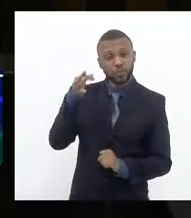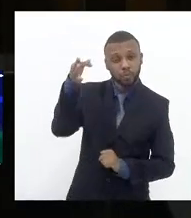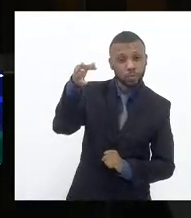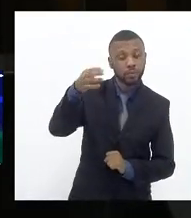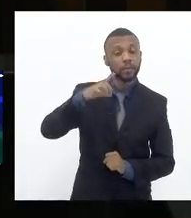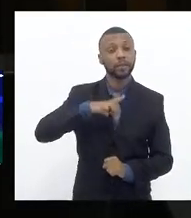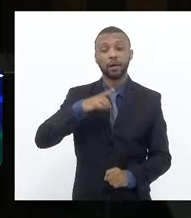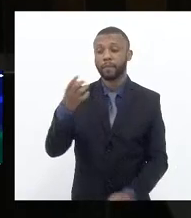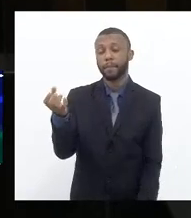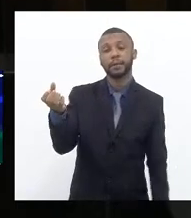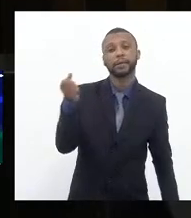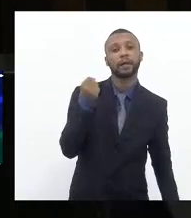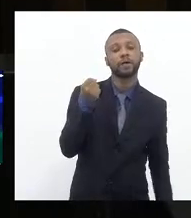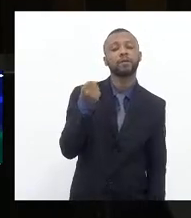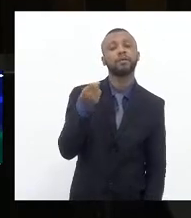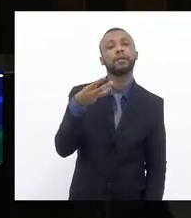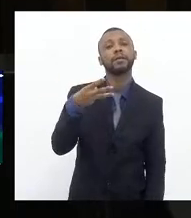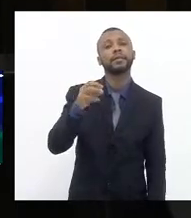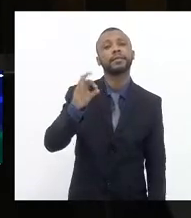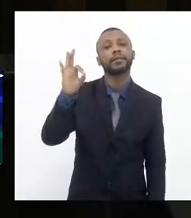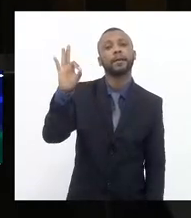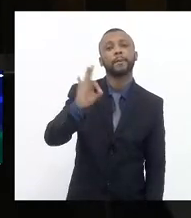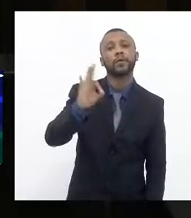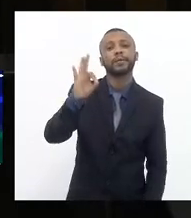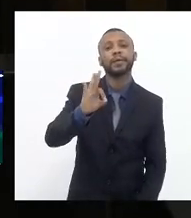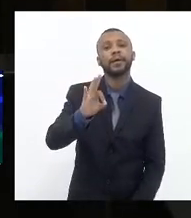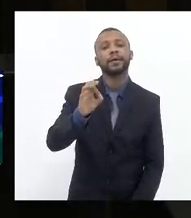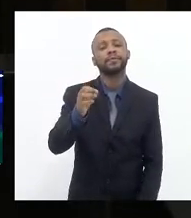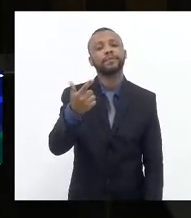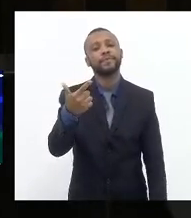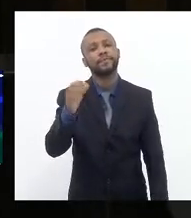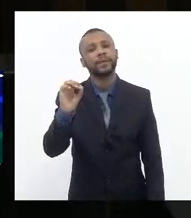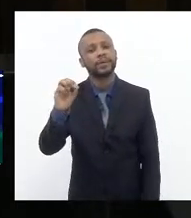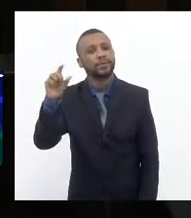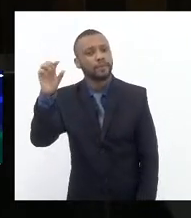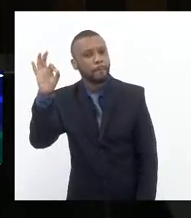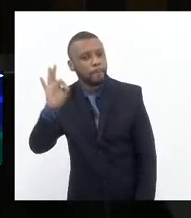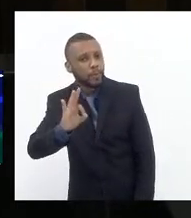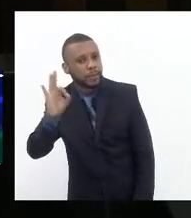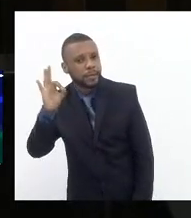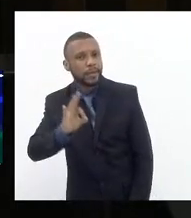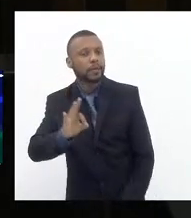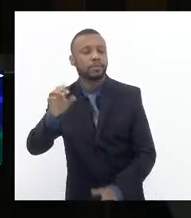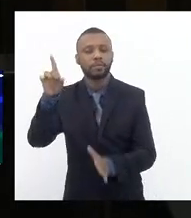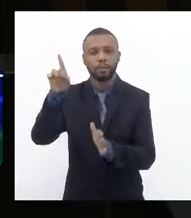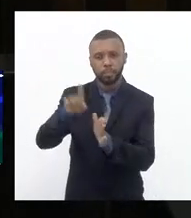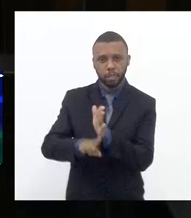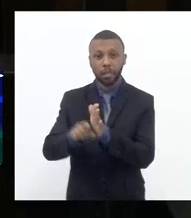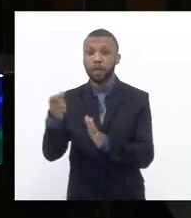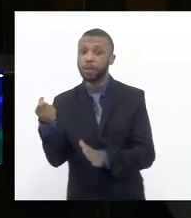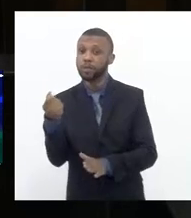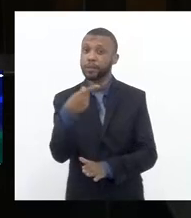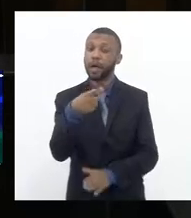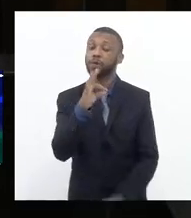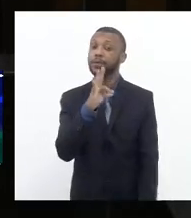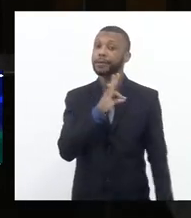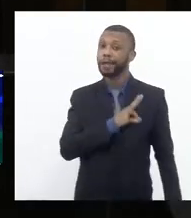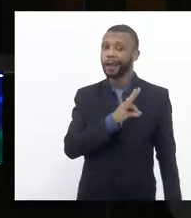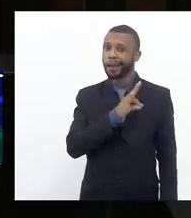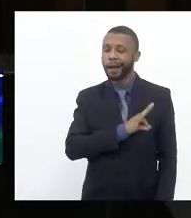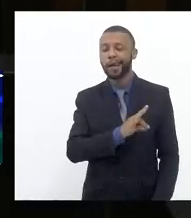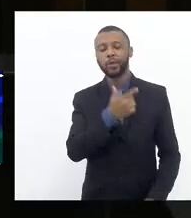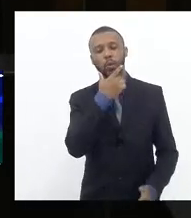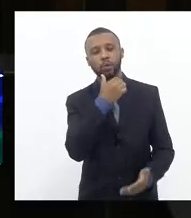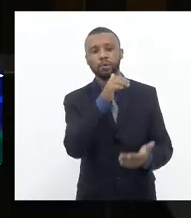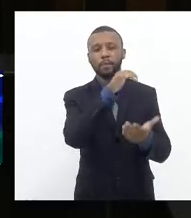pensão que vai ser 30%, 20% do que era o salário do seu cônjuge